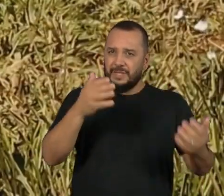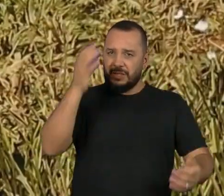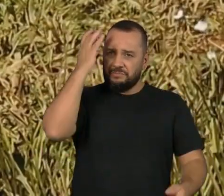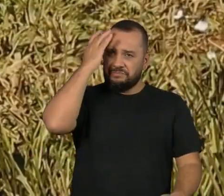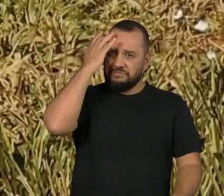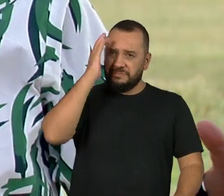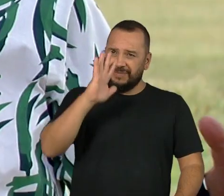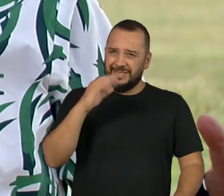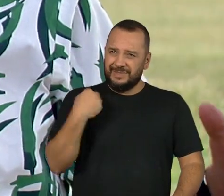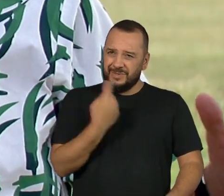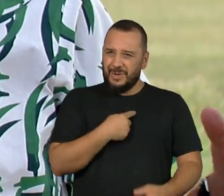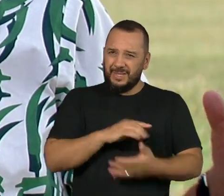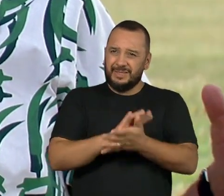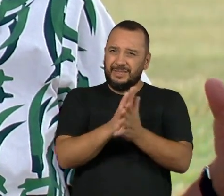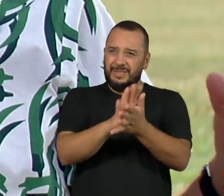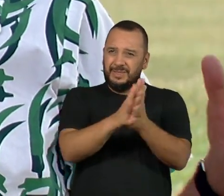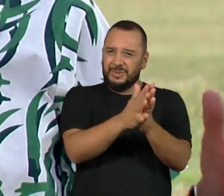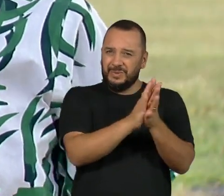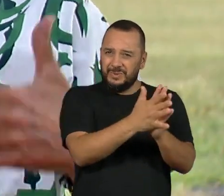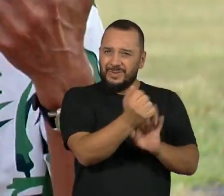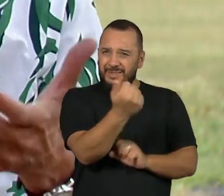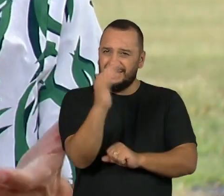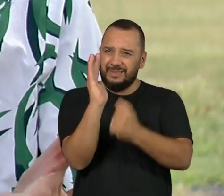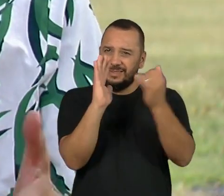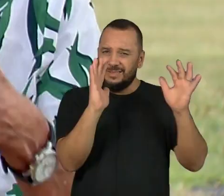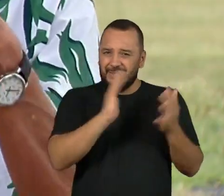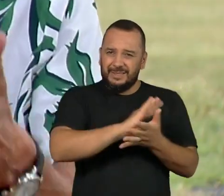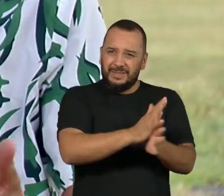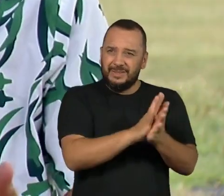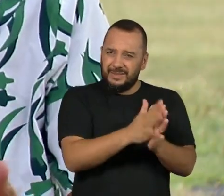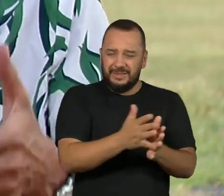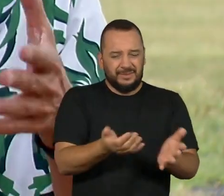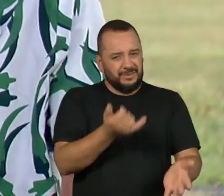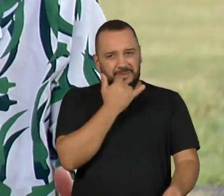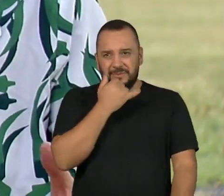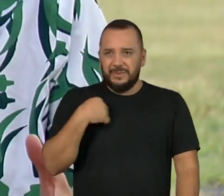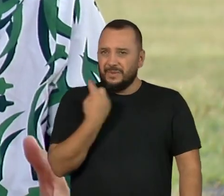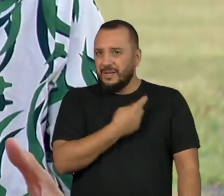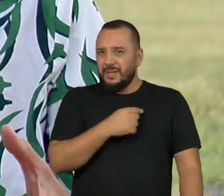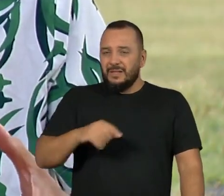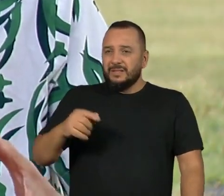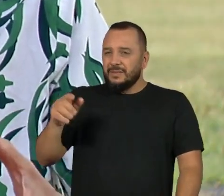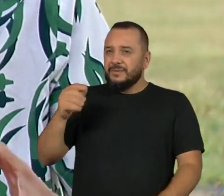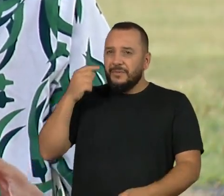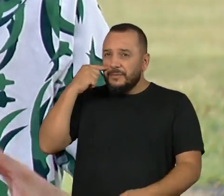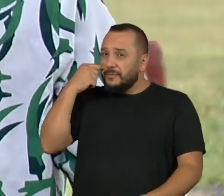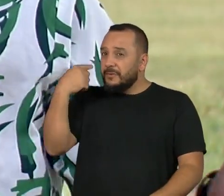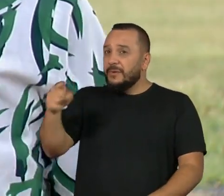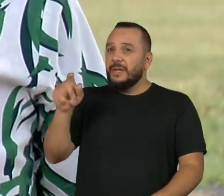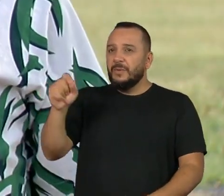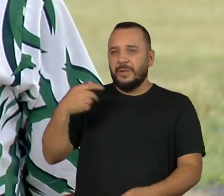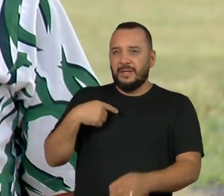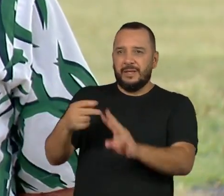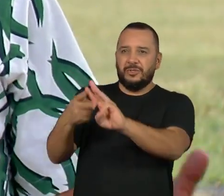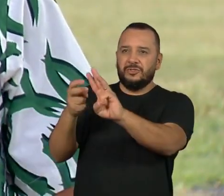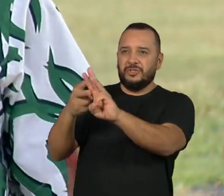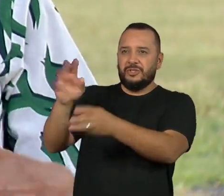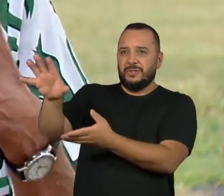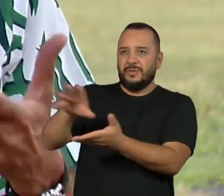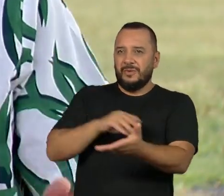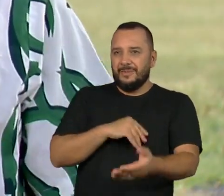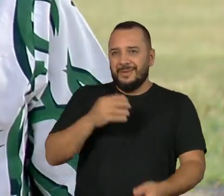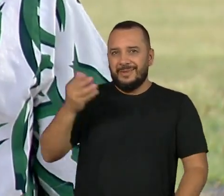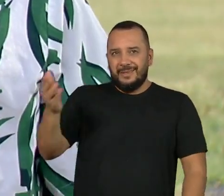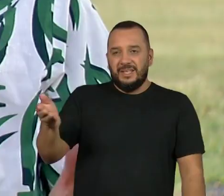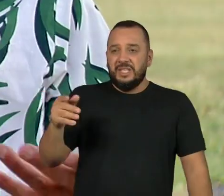está destruindo a sua casa, né? Devíamos aprender com os povos indígenas, tantas vezes